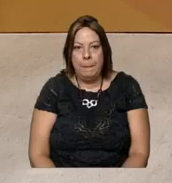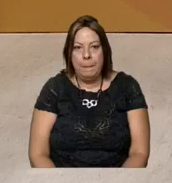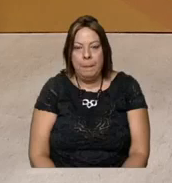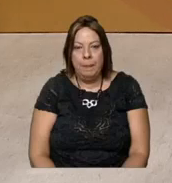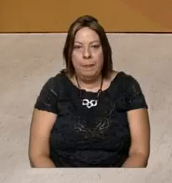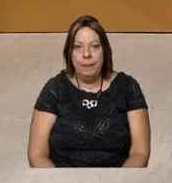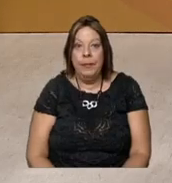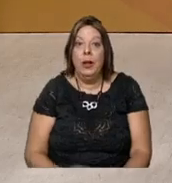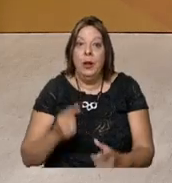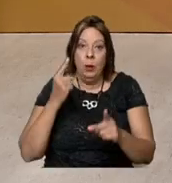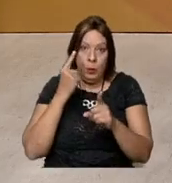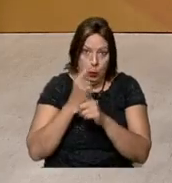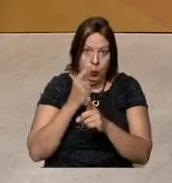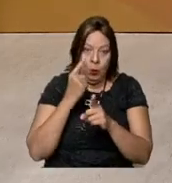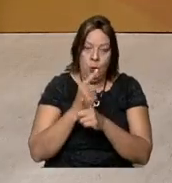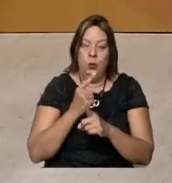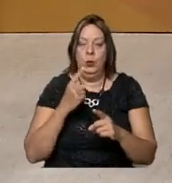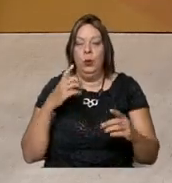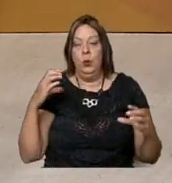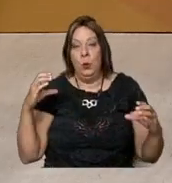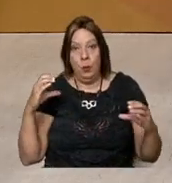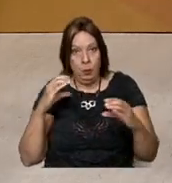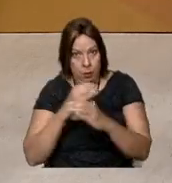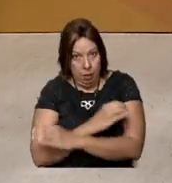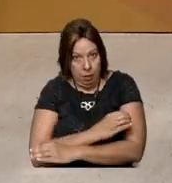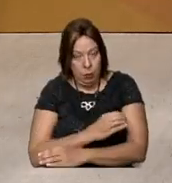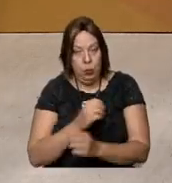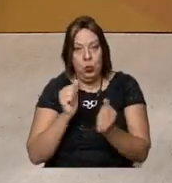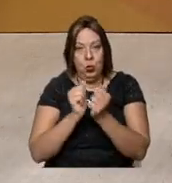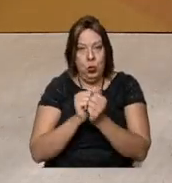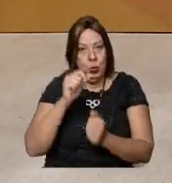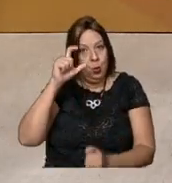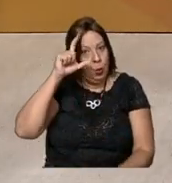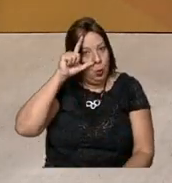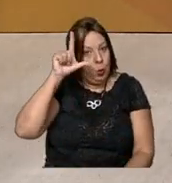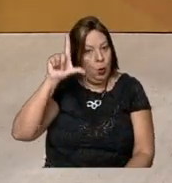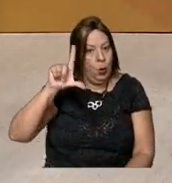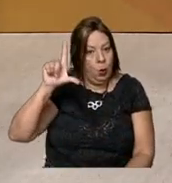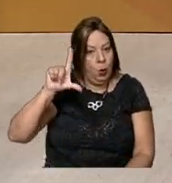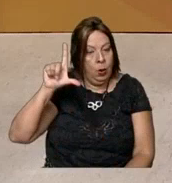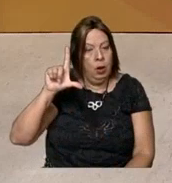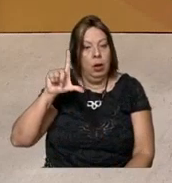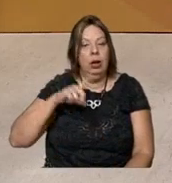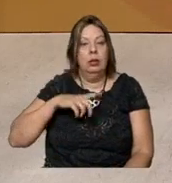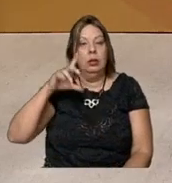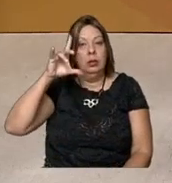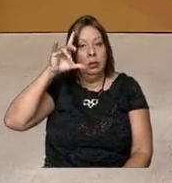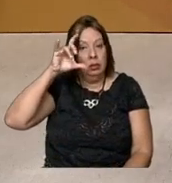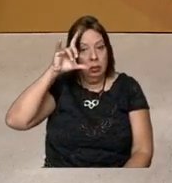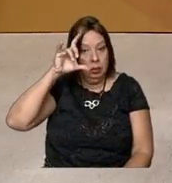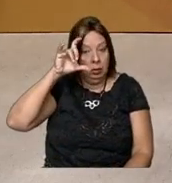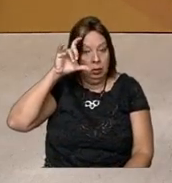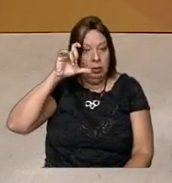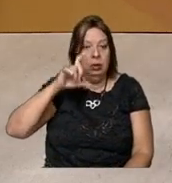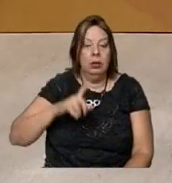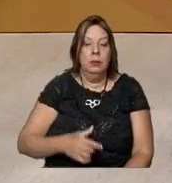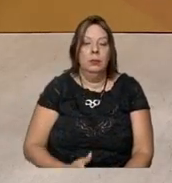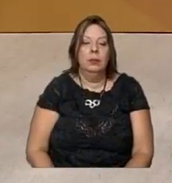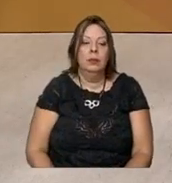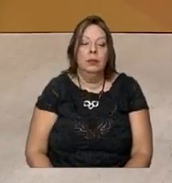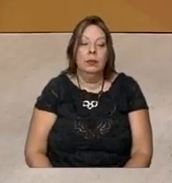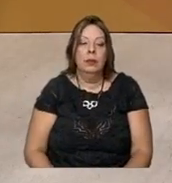encontro completo da nossa caravana com o Rogério e o Lohan. Isso mesmo, que é um grande sucesso. Além do Instagram, também estamos